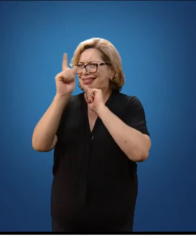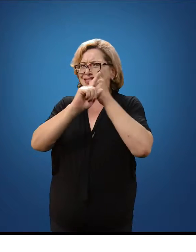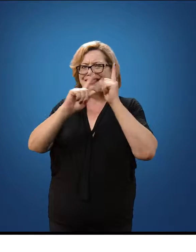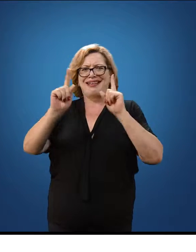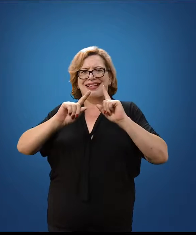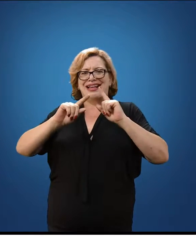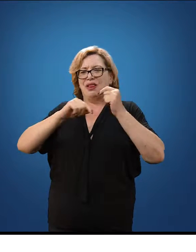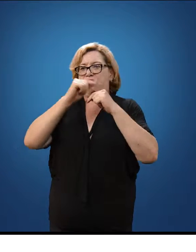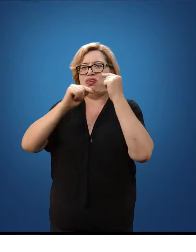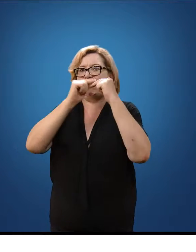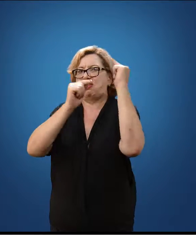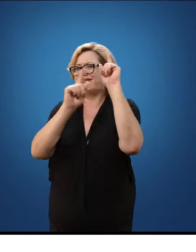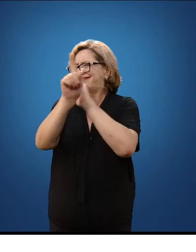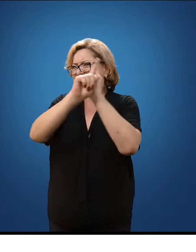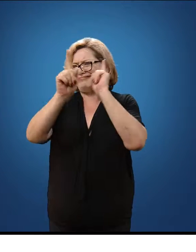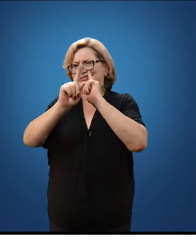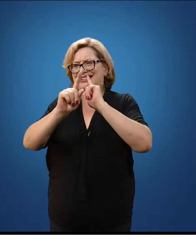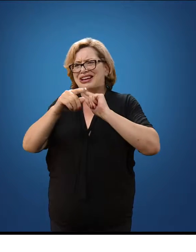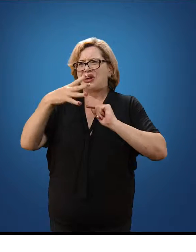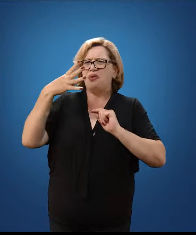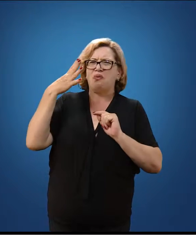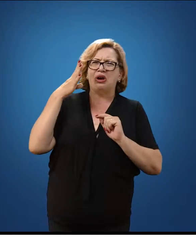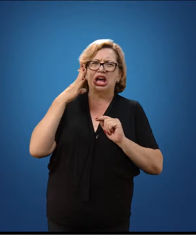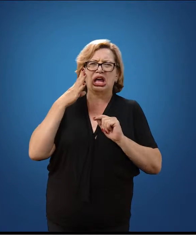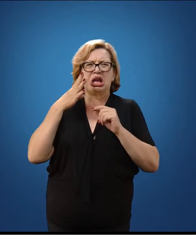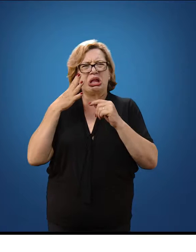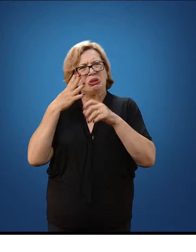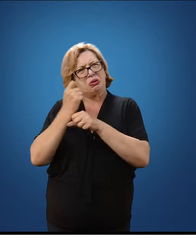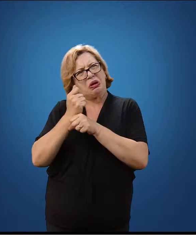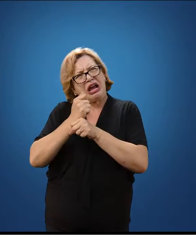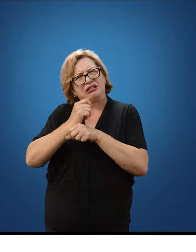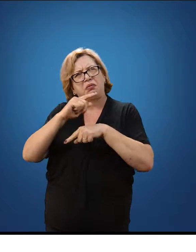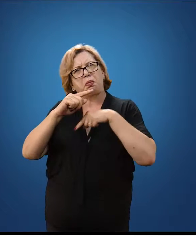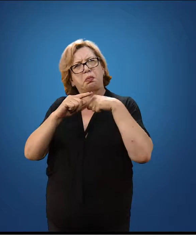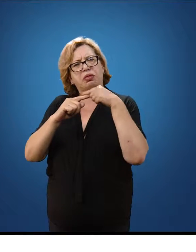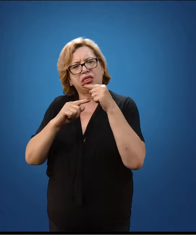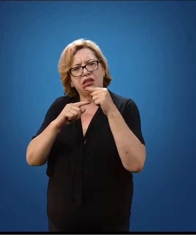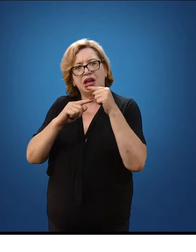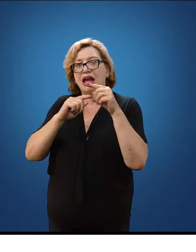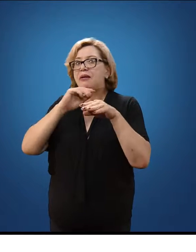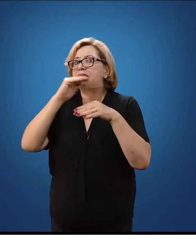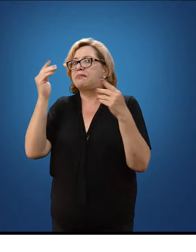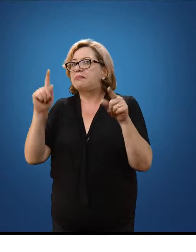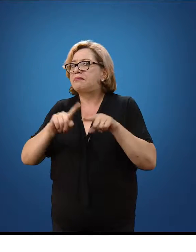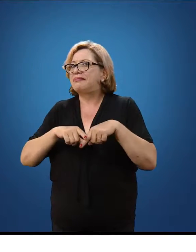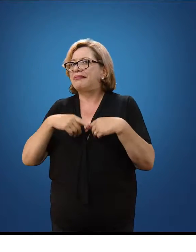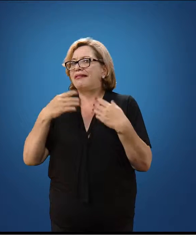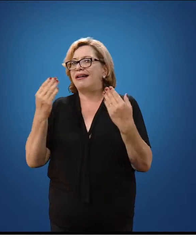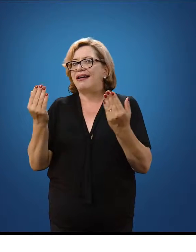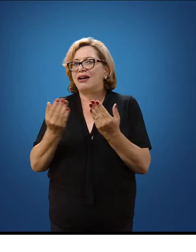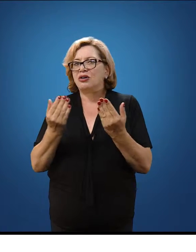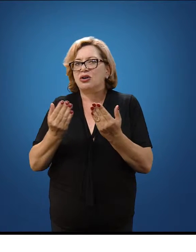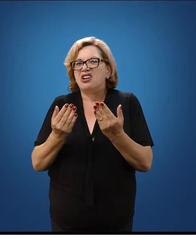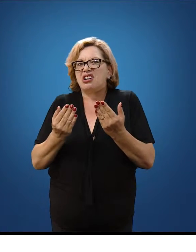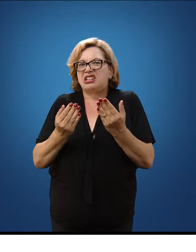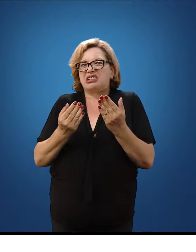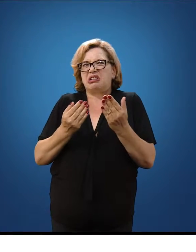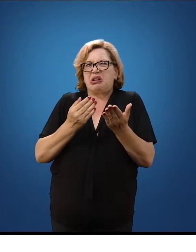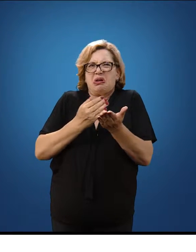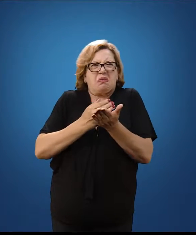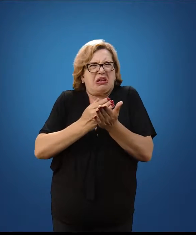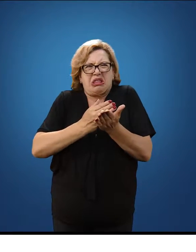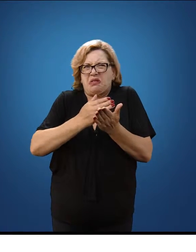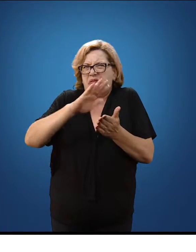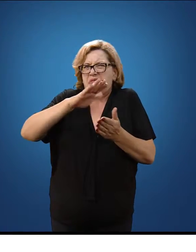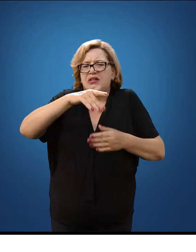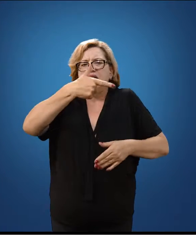mudou de ano para ano, era 4, 5, 10, 15 anos. Mas nos últimos anos, né, digamos assim que a partir do ano